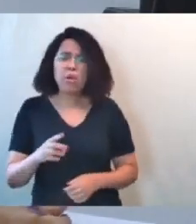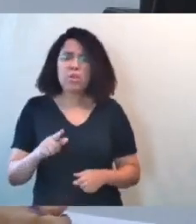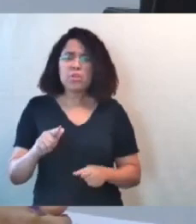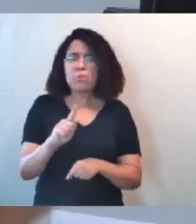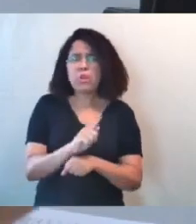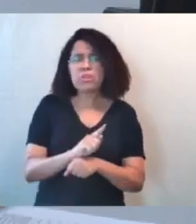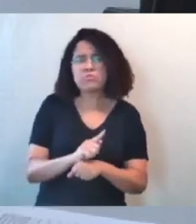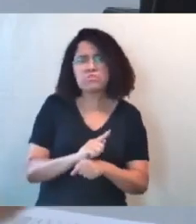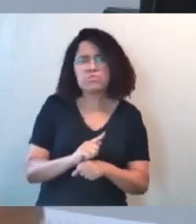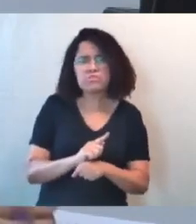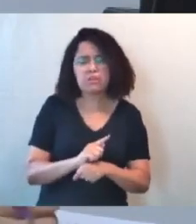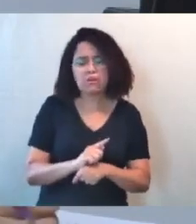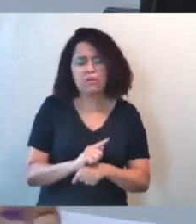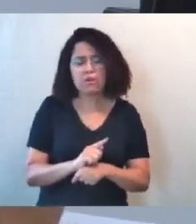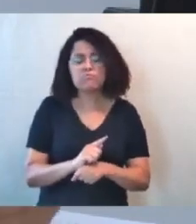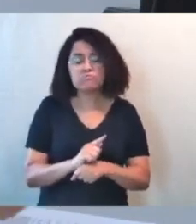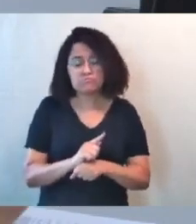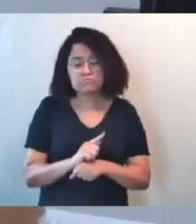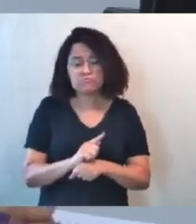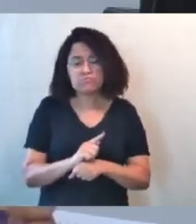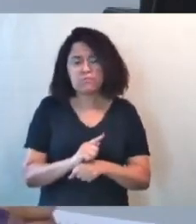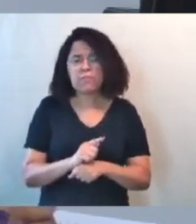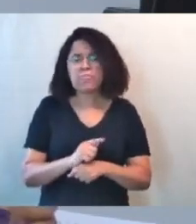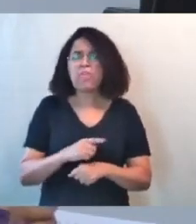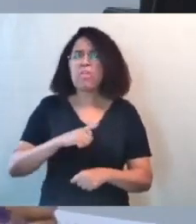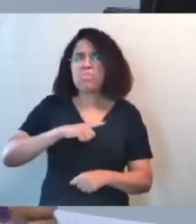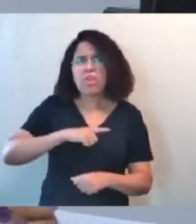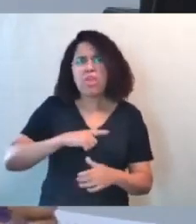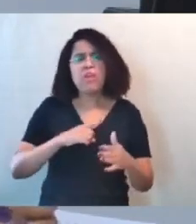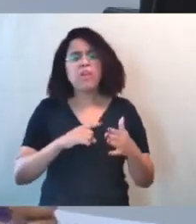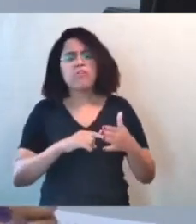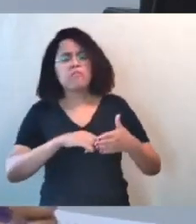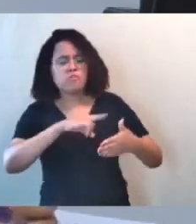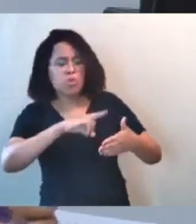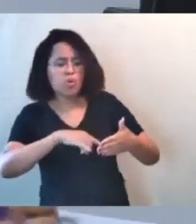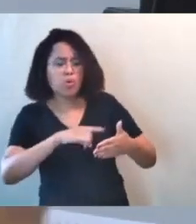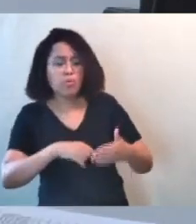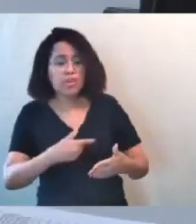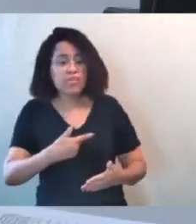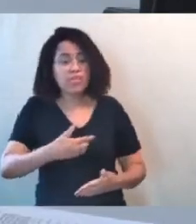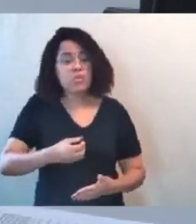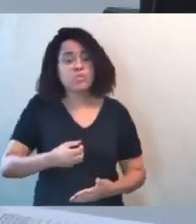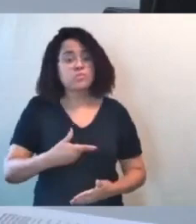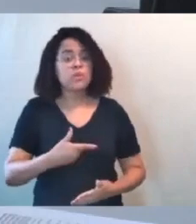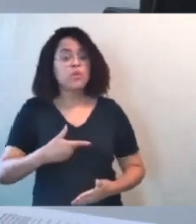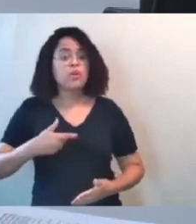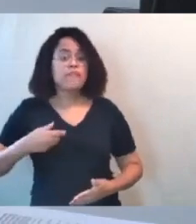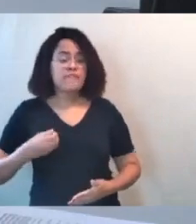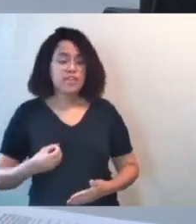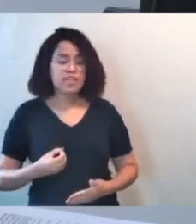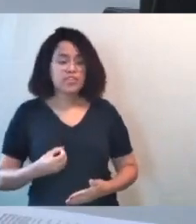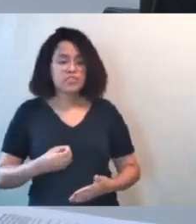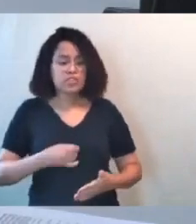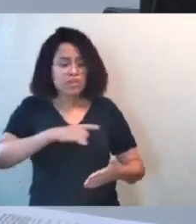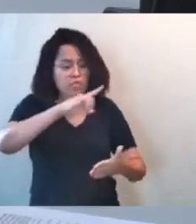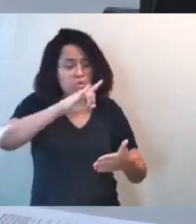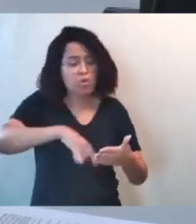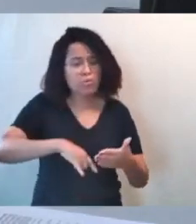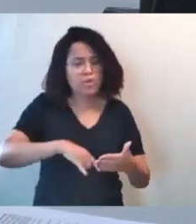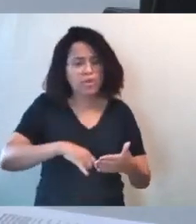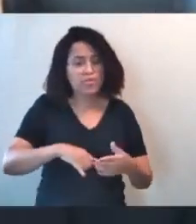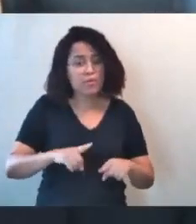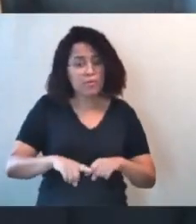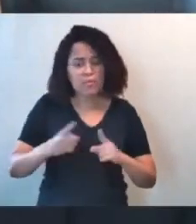um documento de 2020. Não foi na sua gestão. 2020 você não estava aí. Então, na hora que é de interesse,